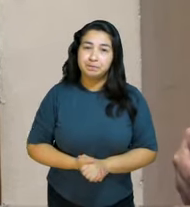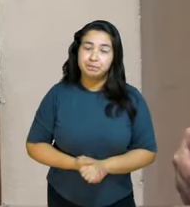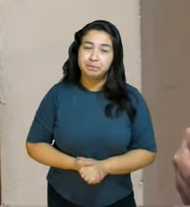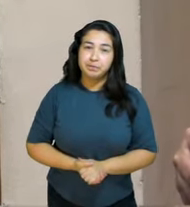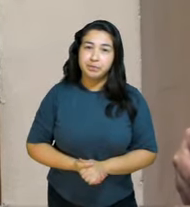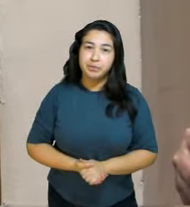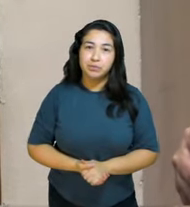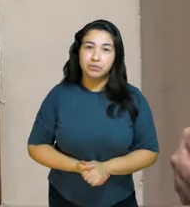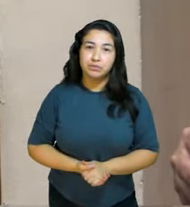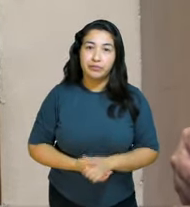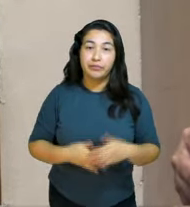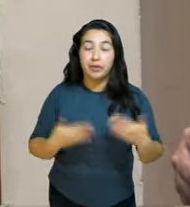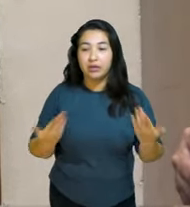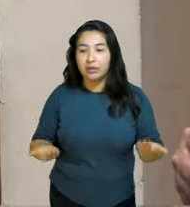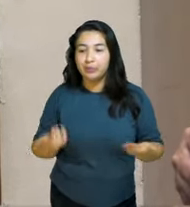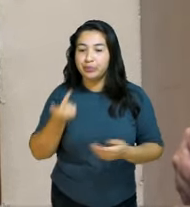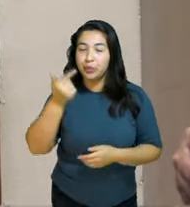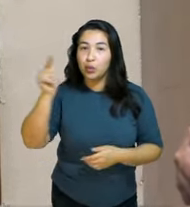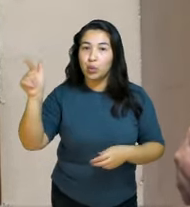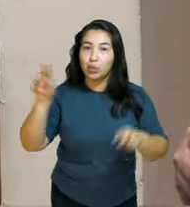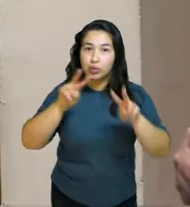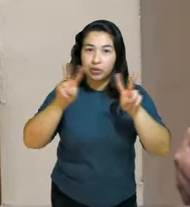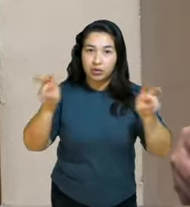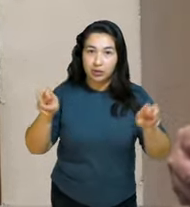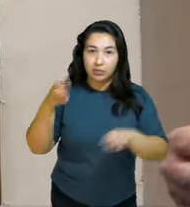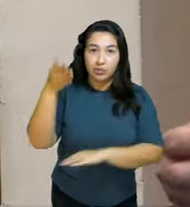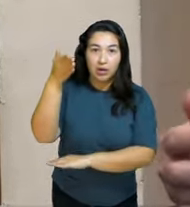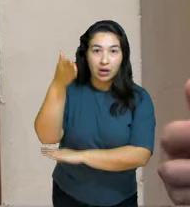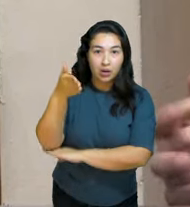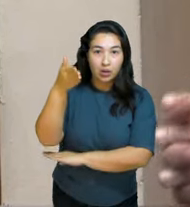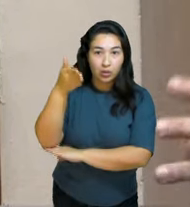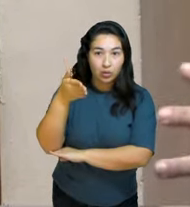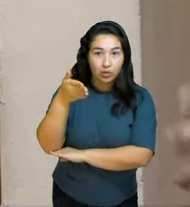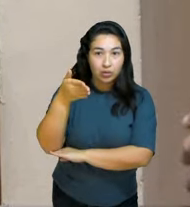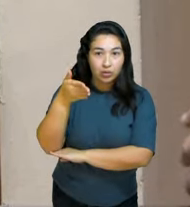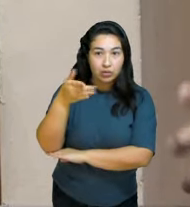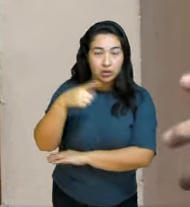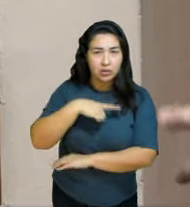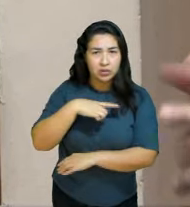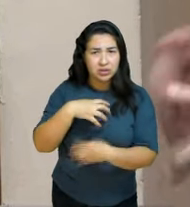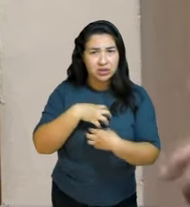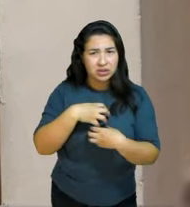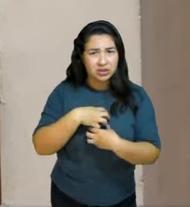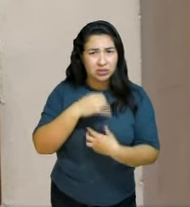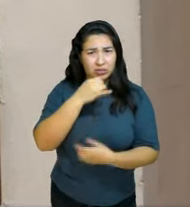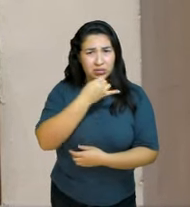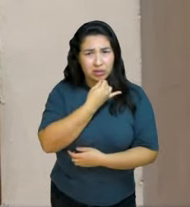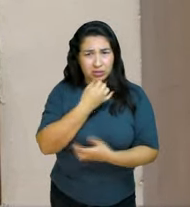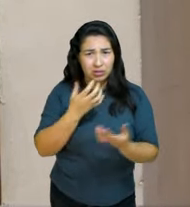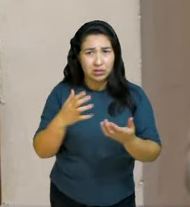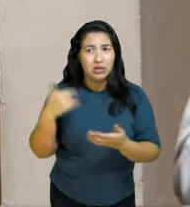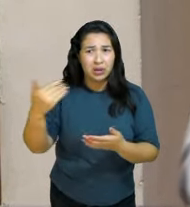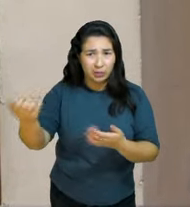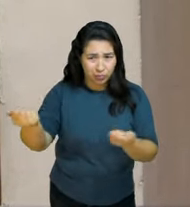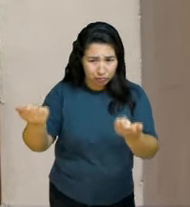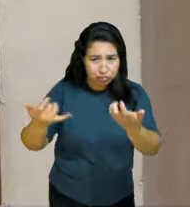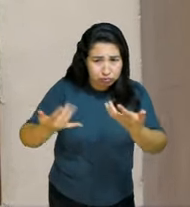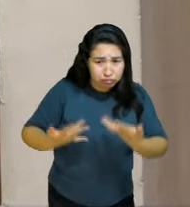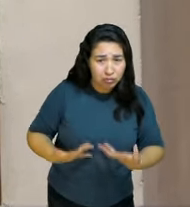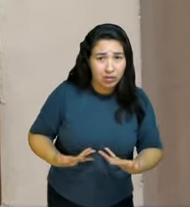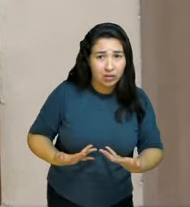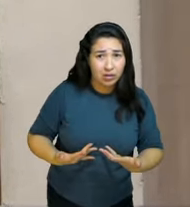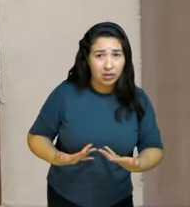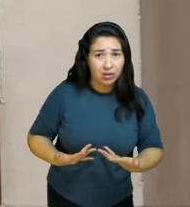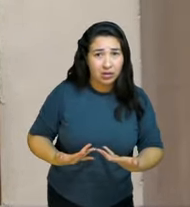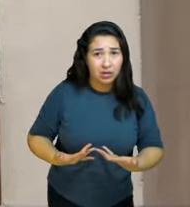Bom, sobre a situação do hotel, eu lamento e eu quero até saber mais, porque não, eu vou ser